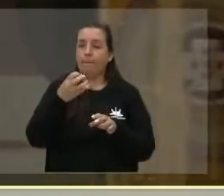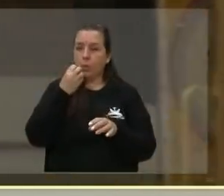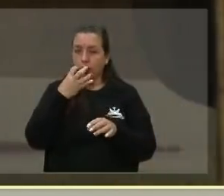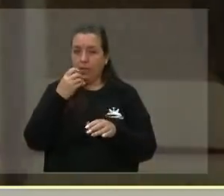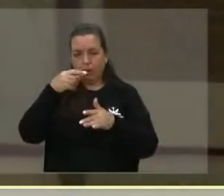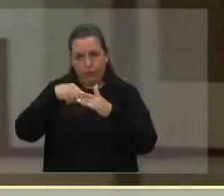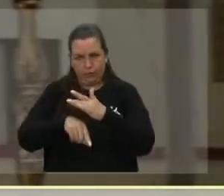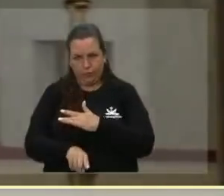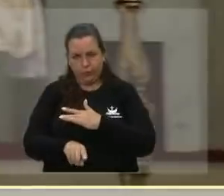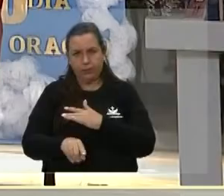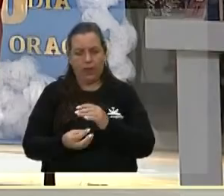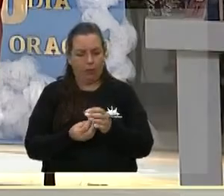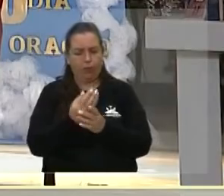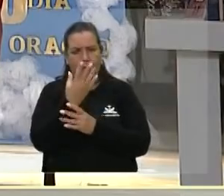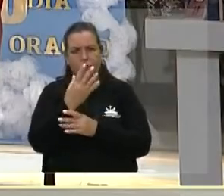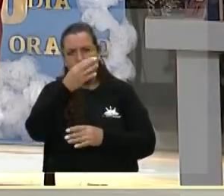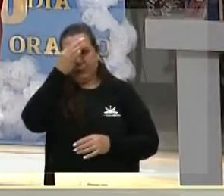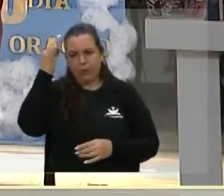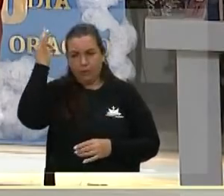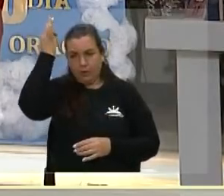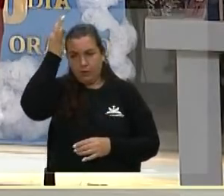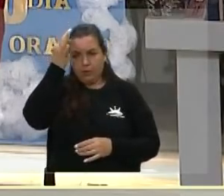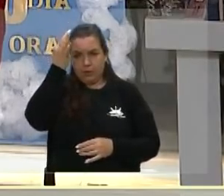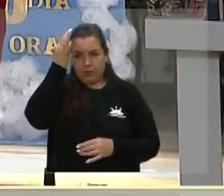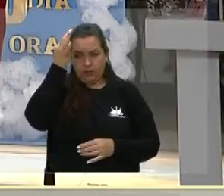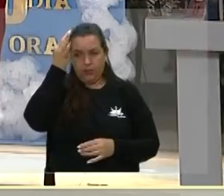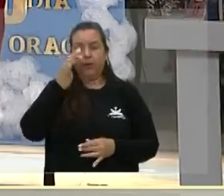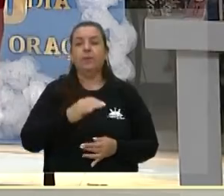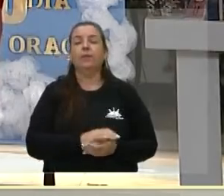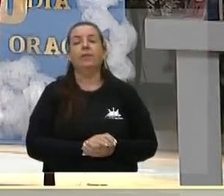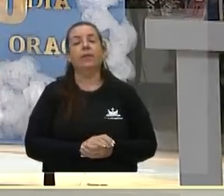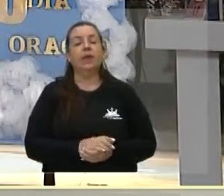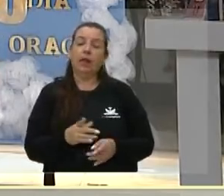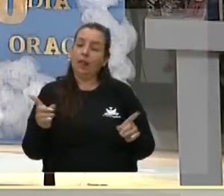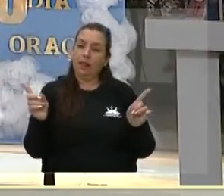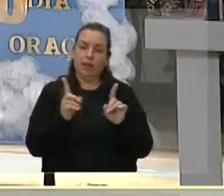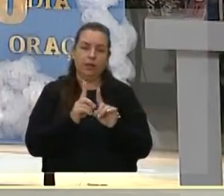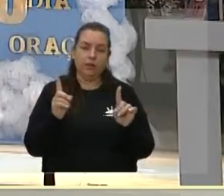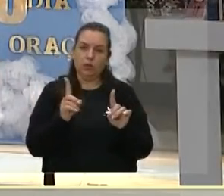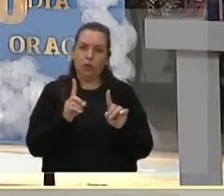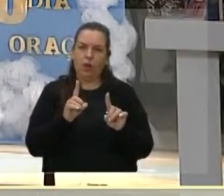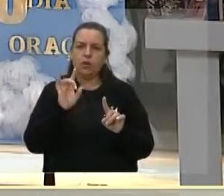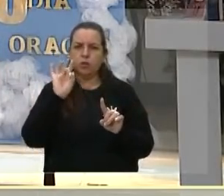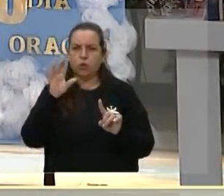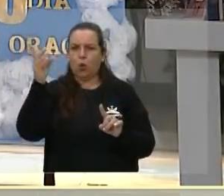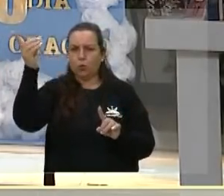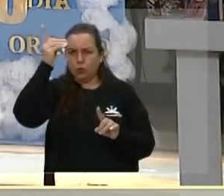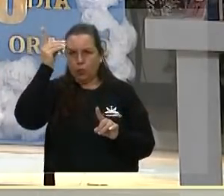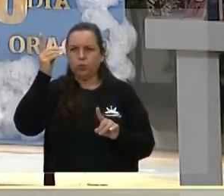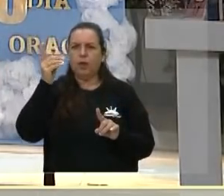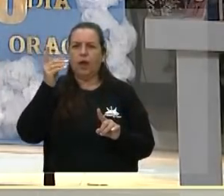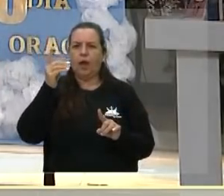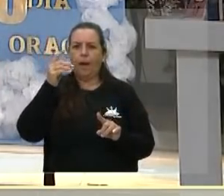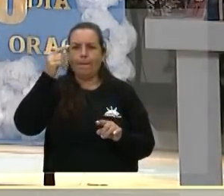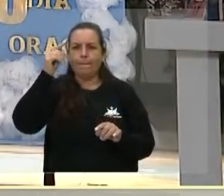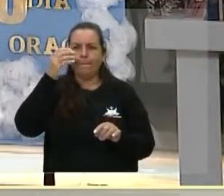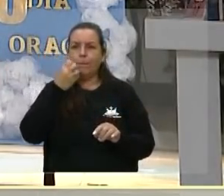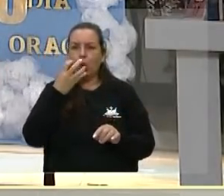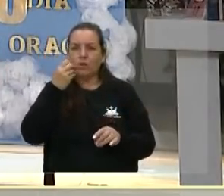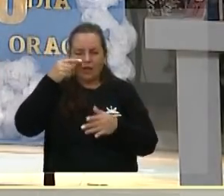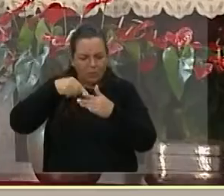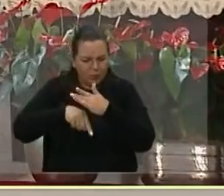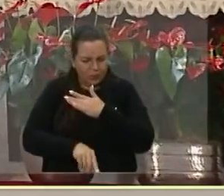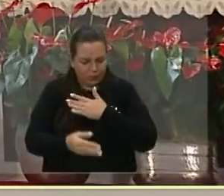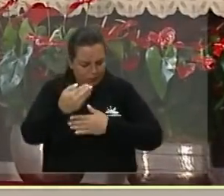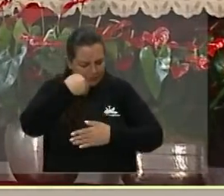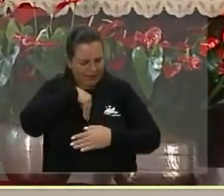o fruto do espírito santo ele não é não dá só o dom da benignidade em relação